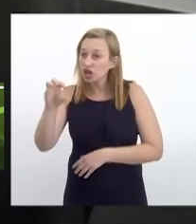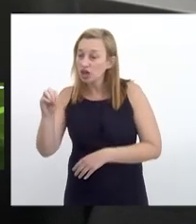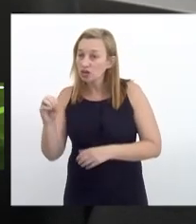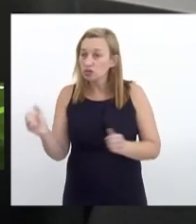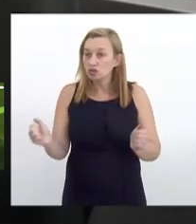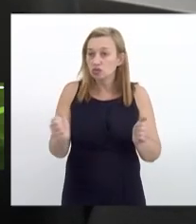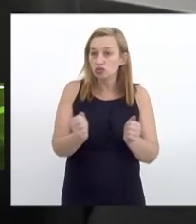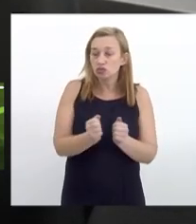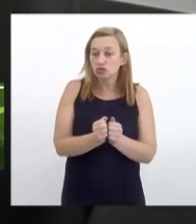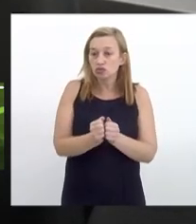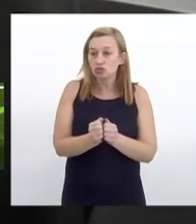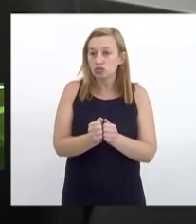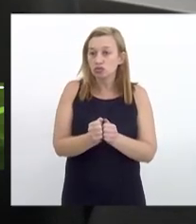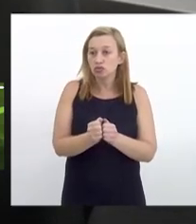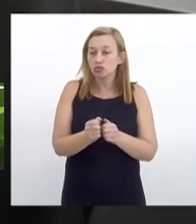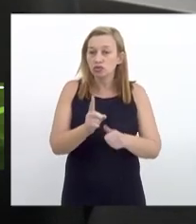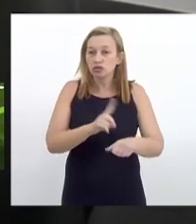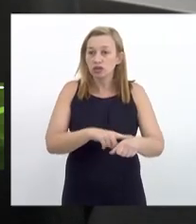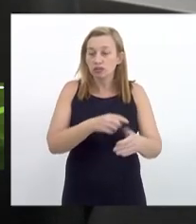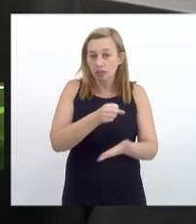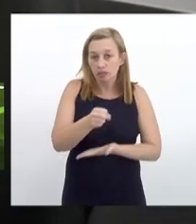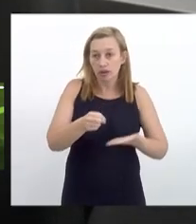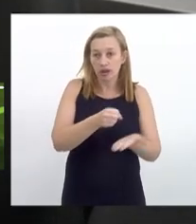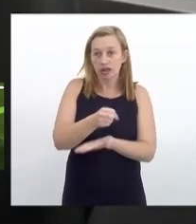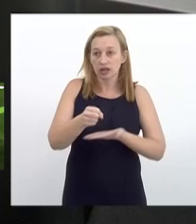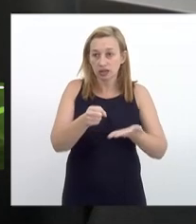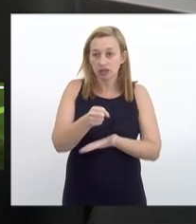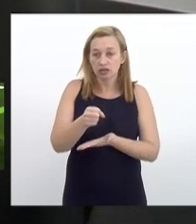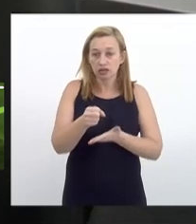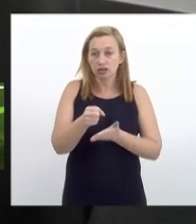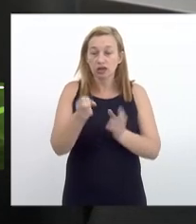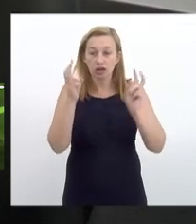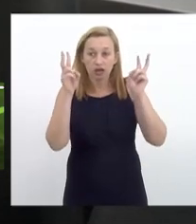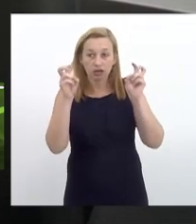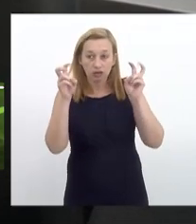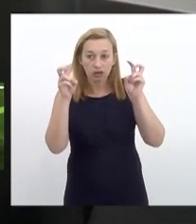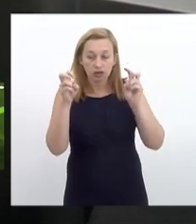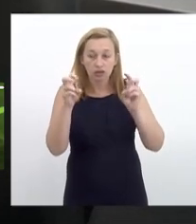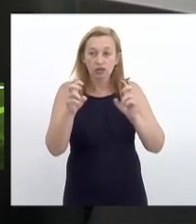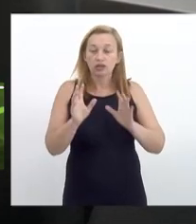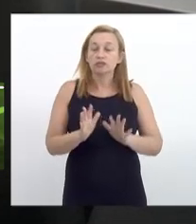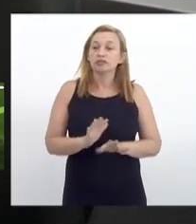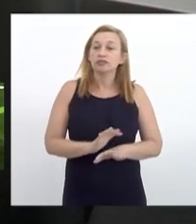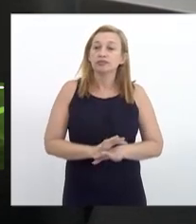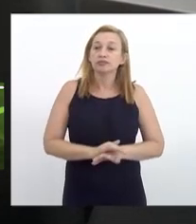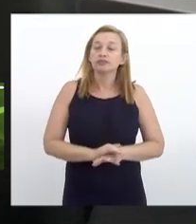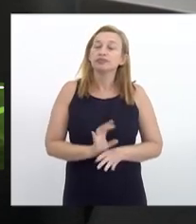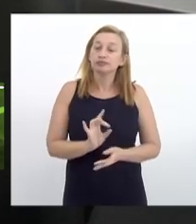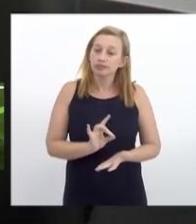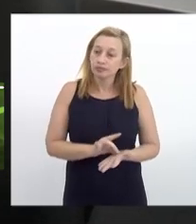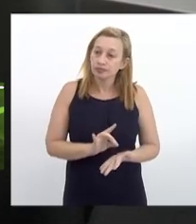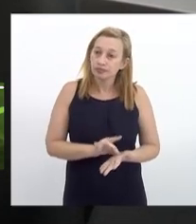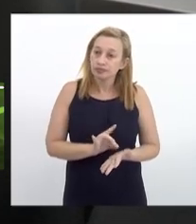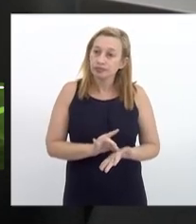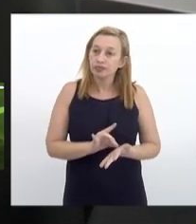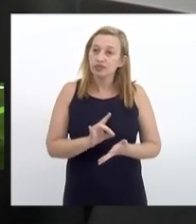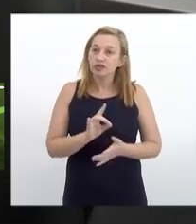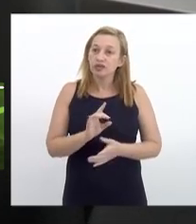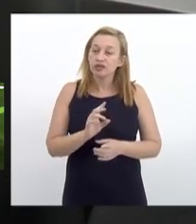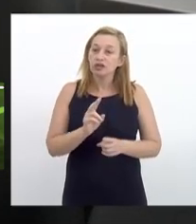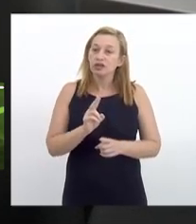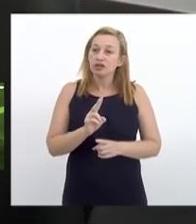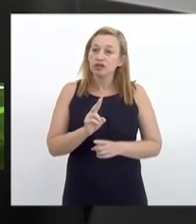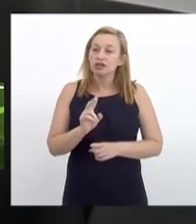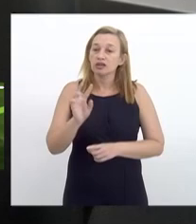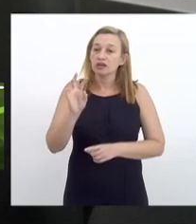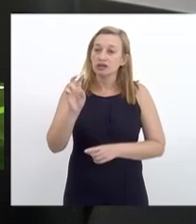vencimento base Então o termo Que deveria ser colocado Seria Seria na verdade Vencimento base